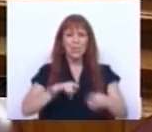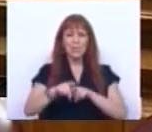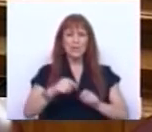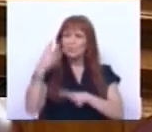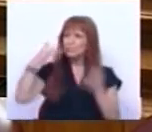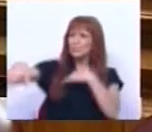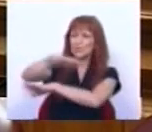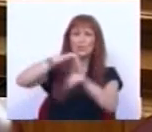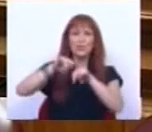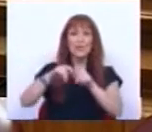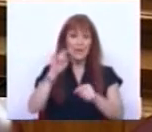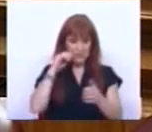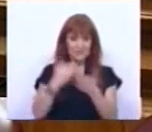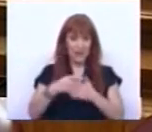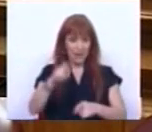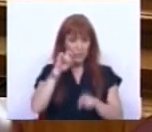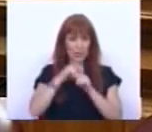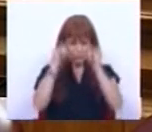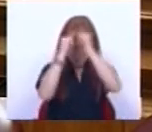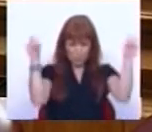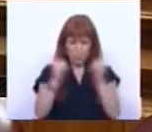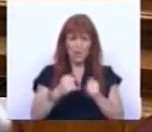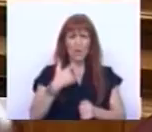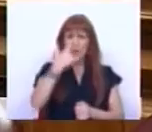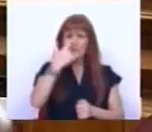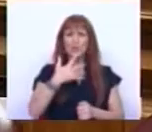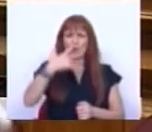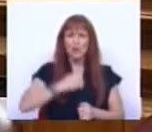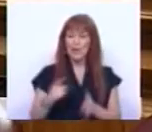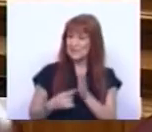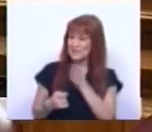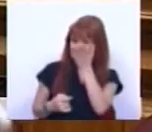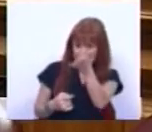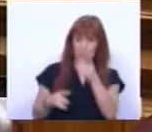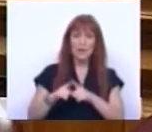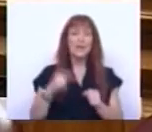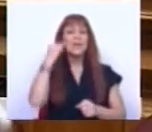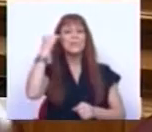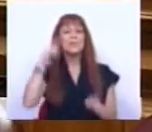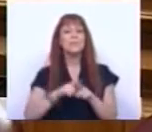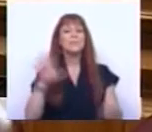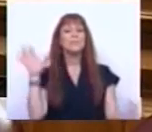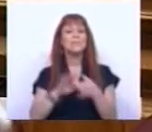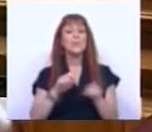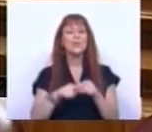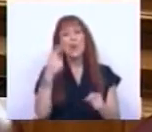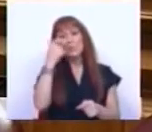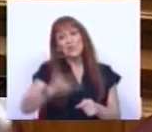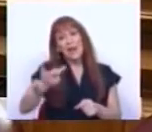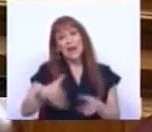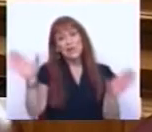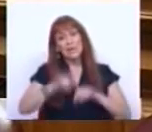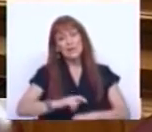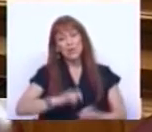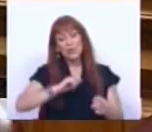de imigração que assegure a proteção internacional a todos quantos dela necessitam, em particular no que respeita aos mais vulneráveis,